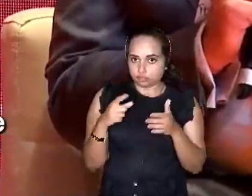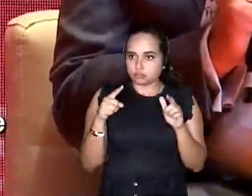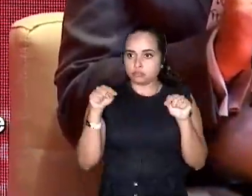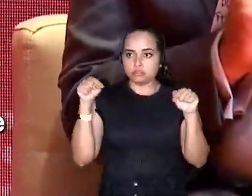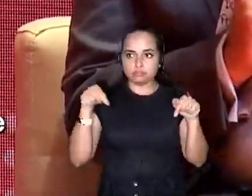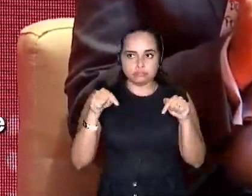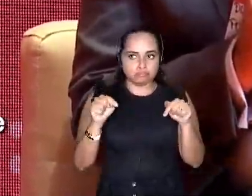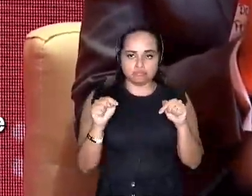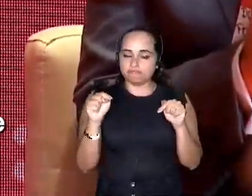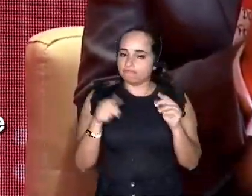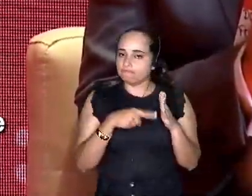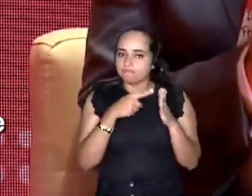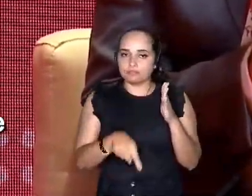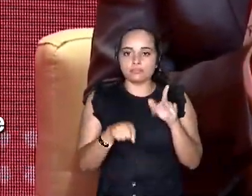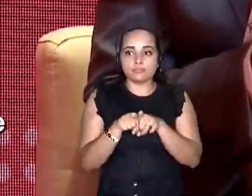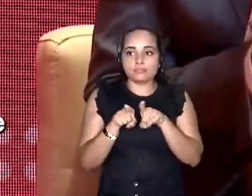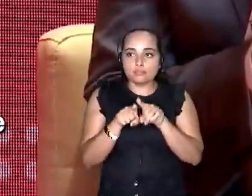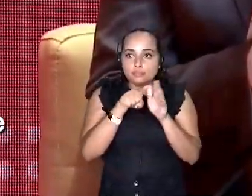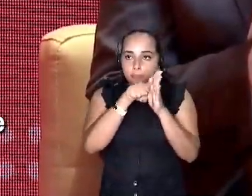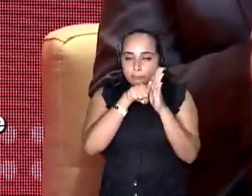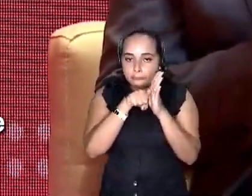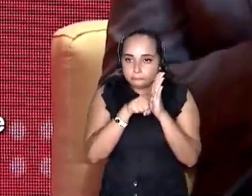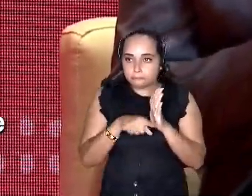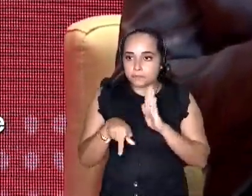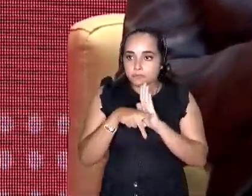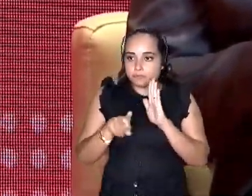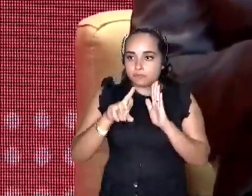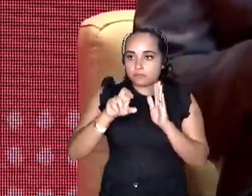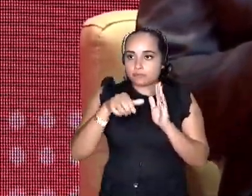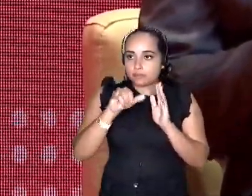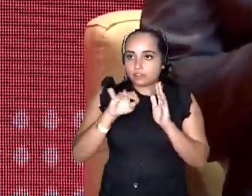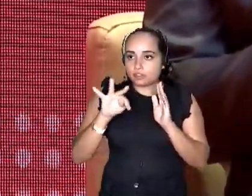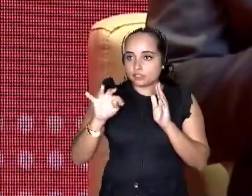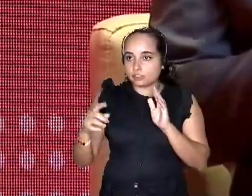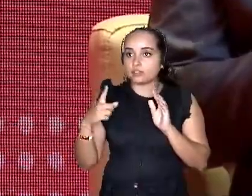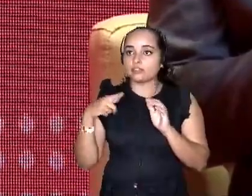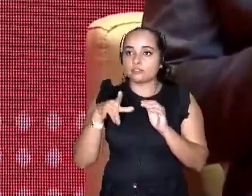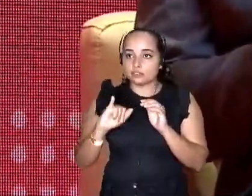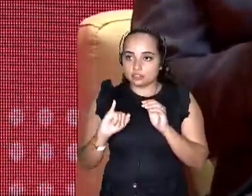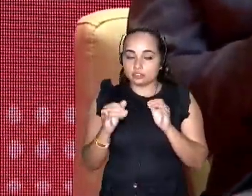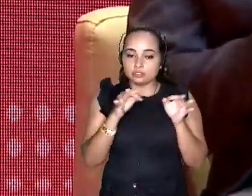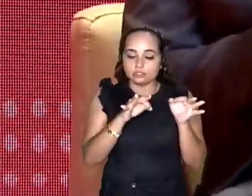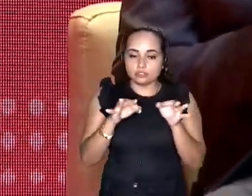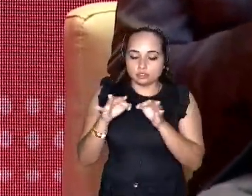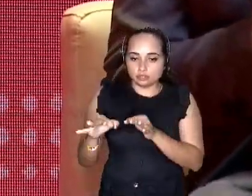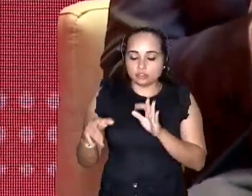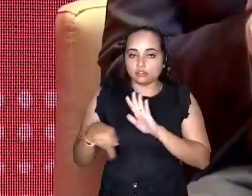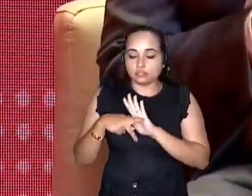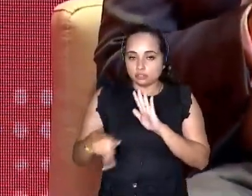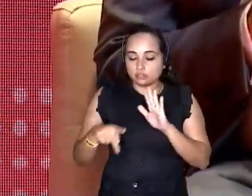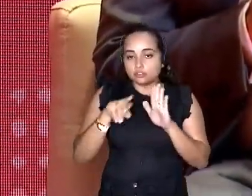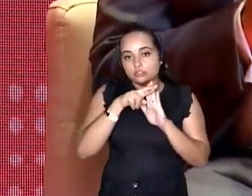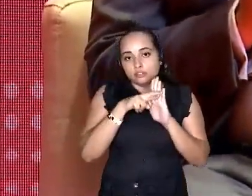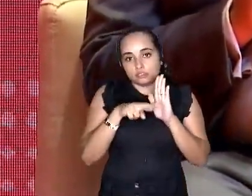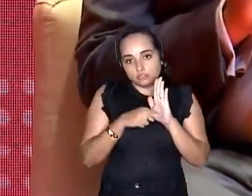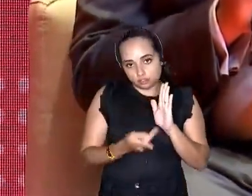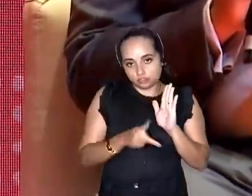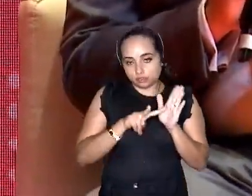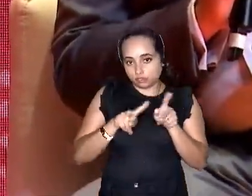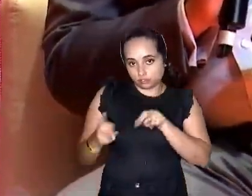não mais valerão, e a análise da dedutibilidade de royalty ela vai ter que ser feita à luz das regras de preço de